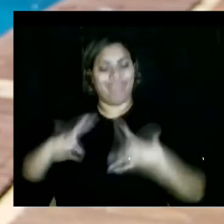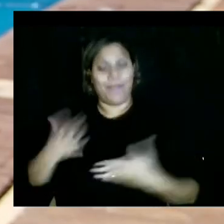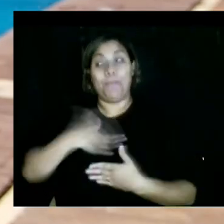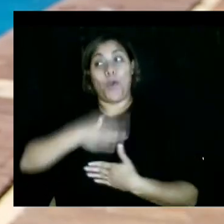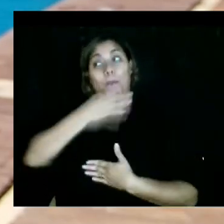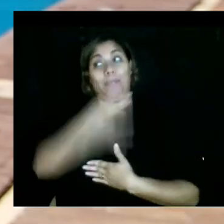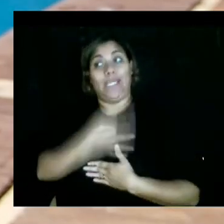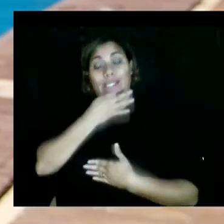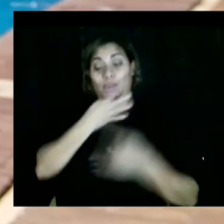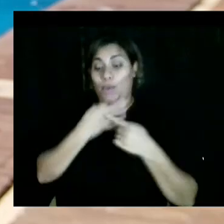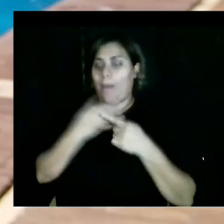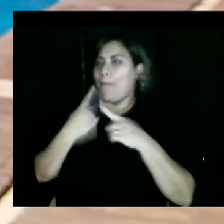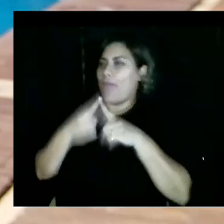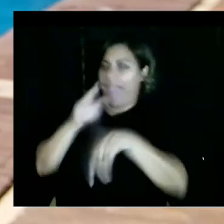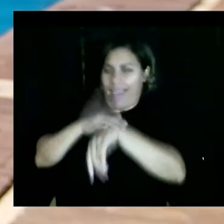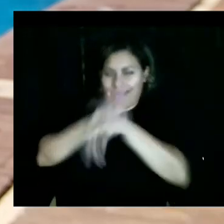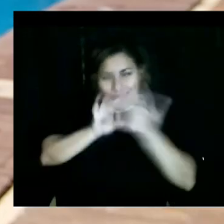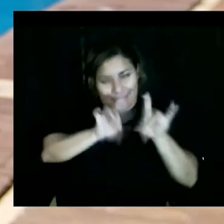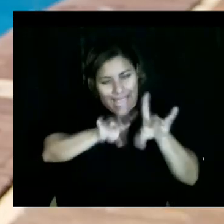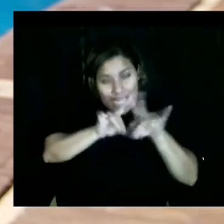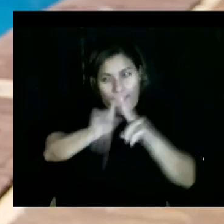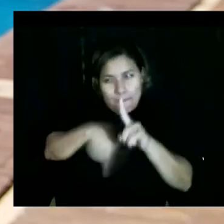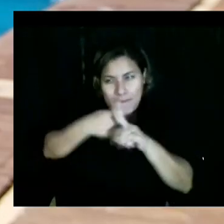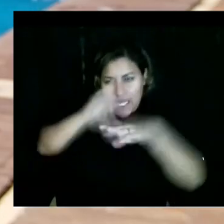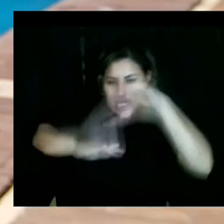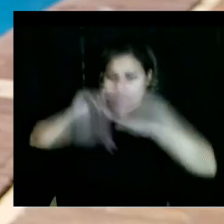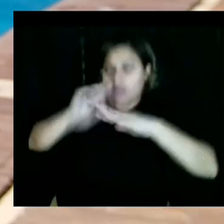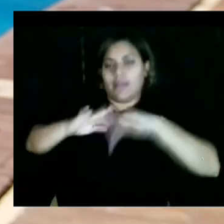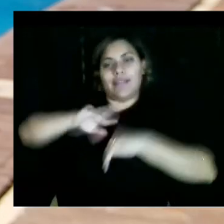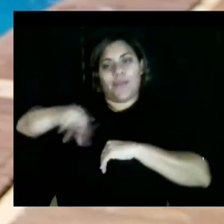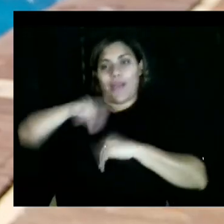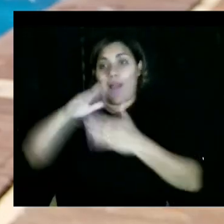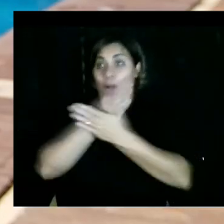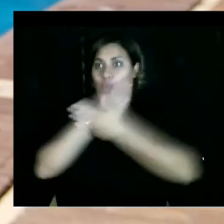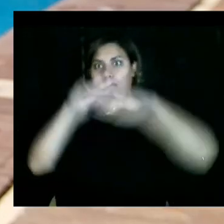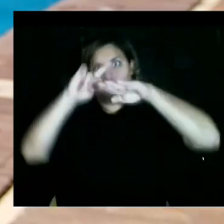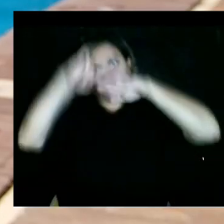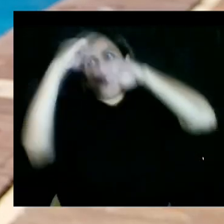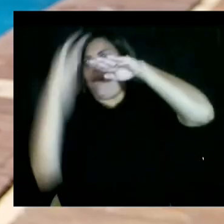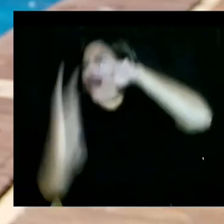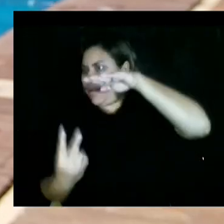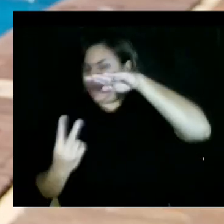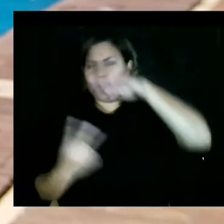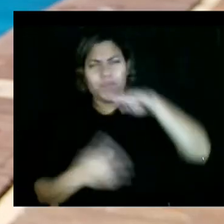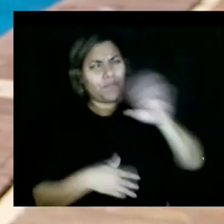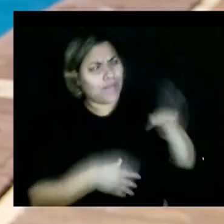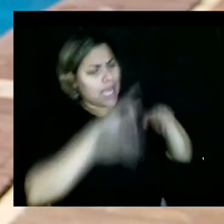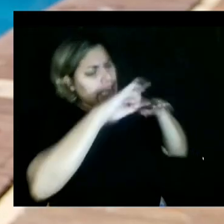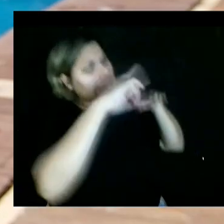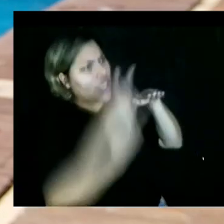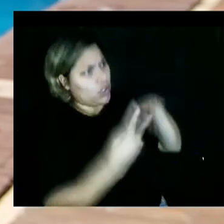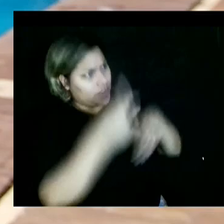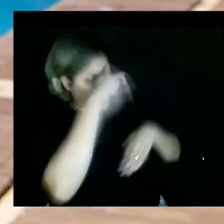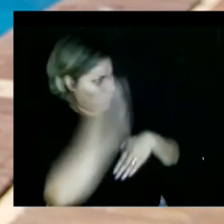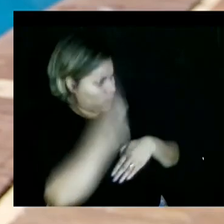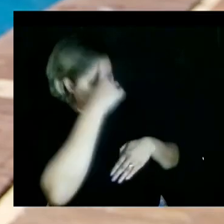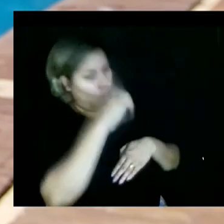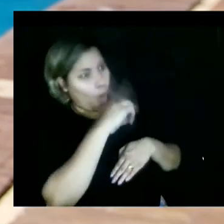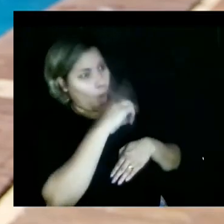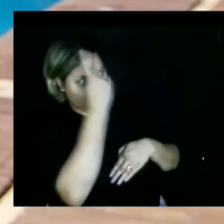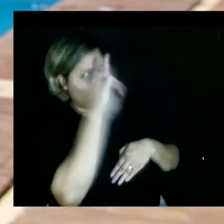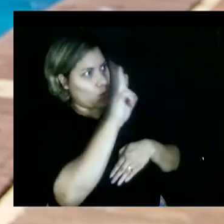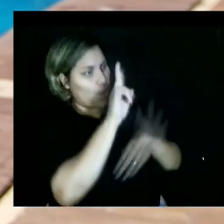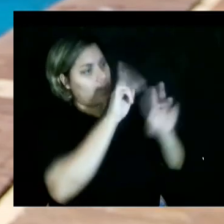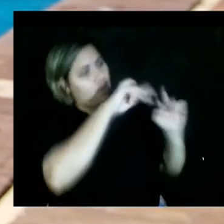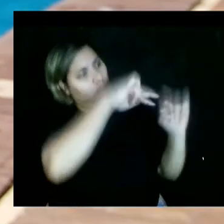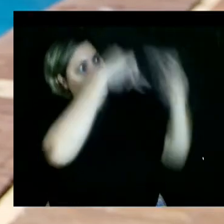técnica apurada, como requer os saltos do trampolim. E os saltos, eles podem ser individuais ou em duplas? Sim, tem as